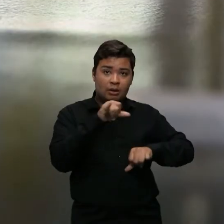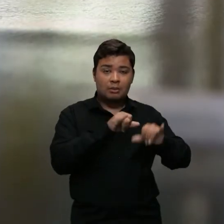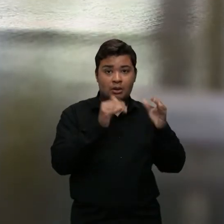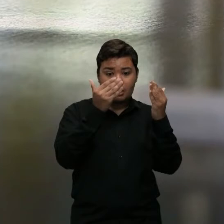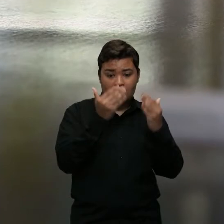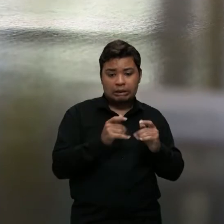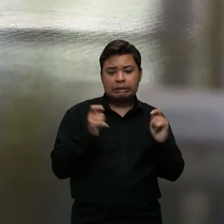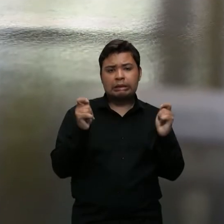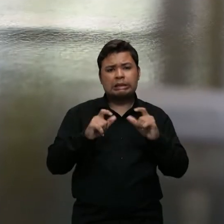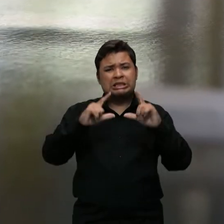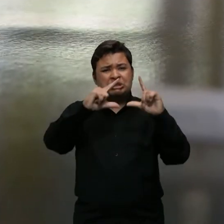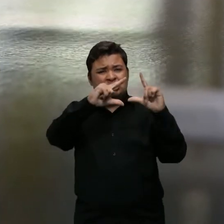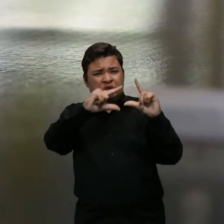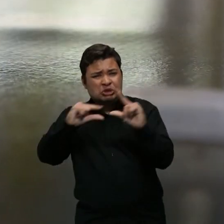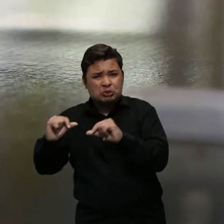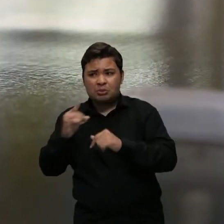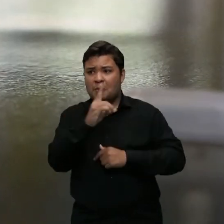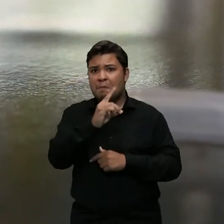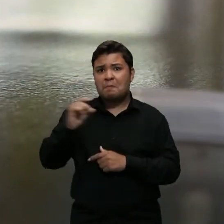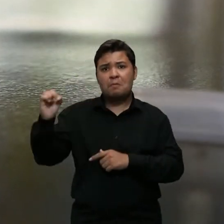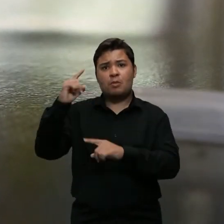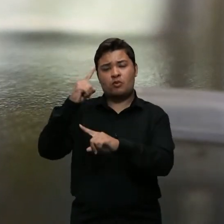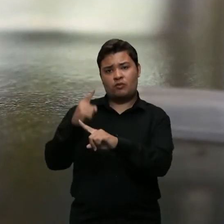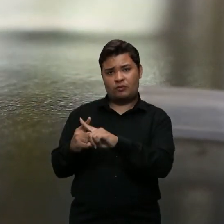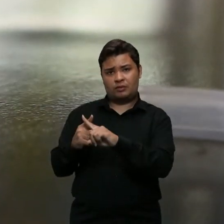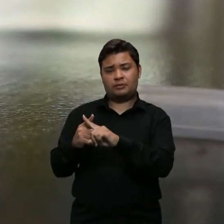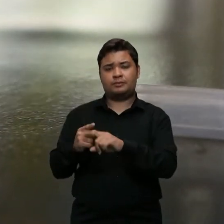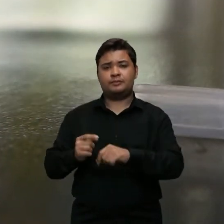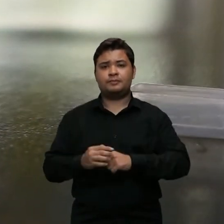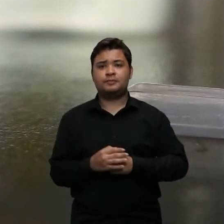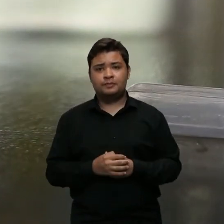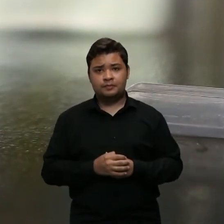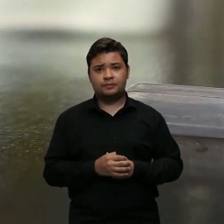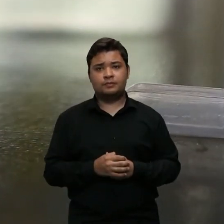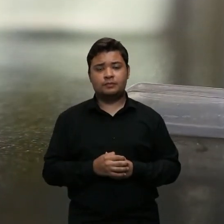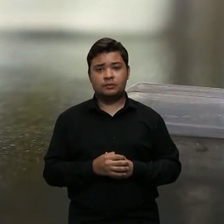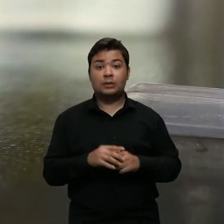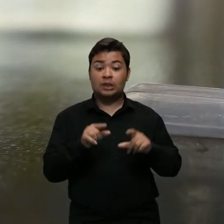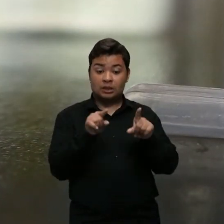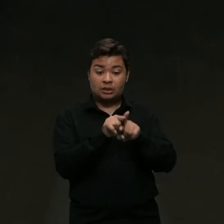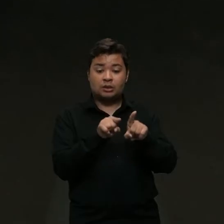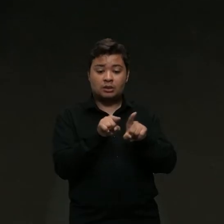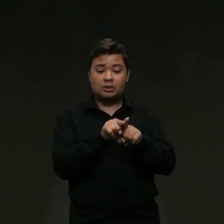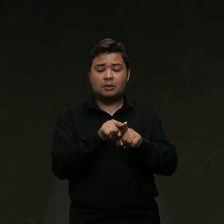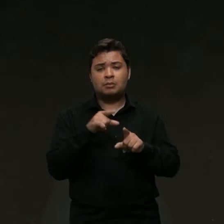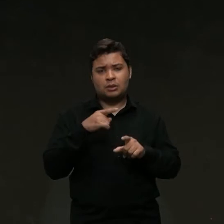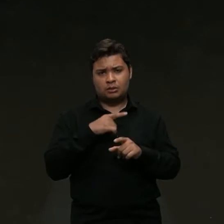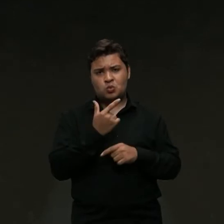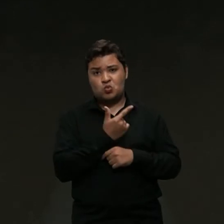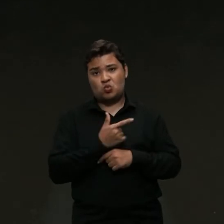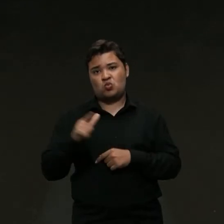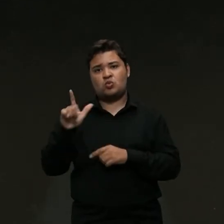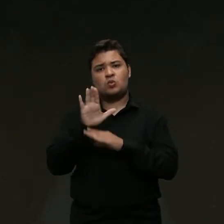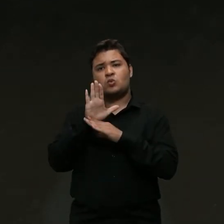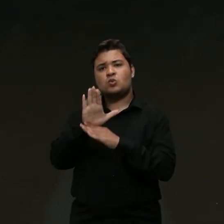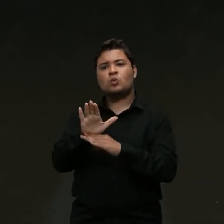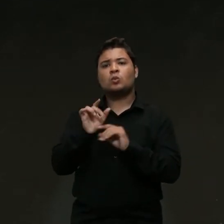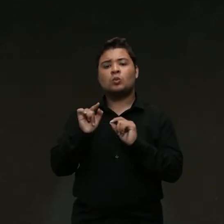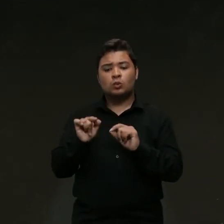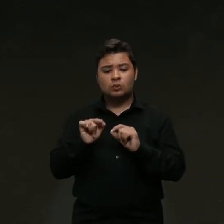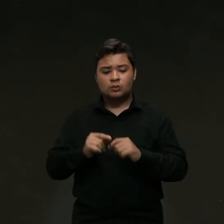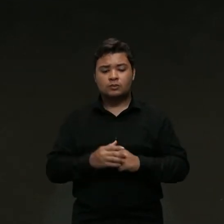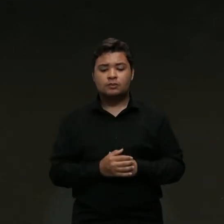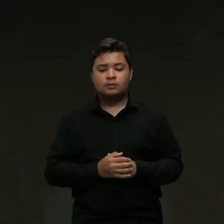em 1000 vezes. Além dessa redução, os dispositivos trazem outro benefício: o uso de